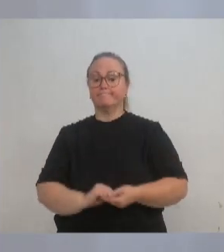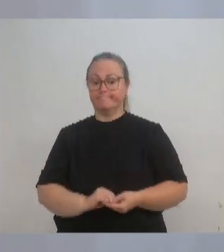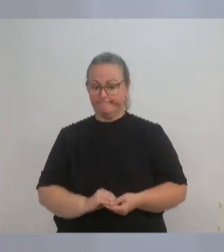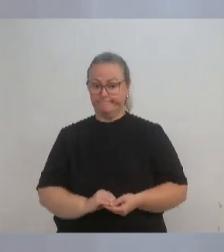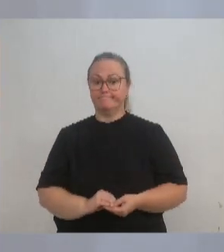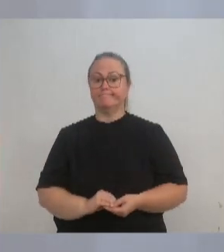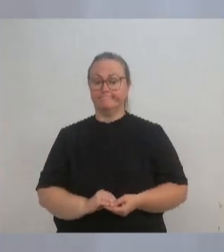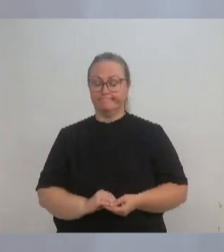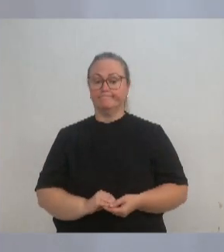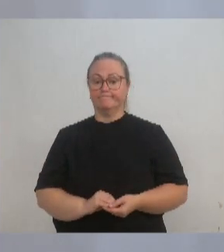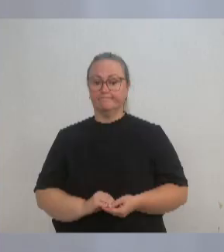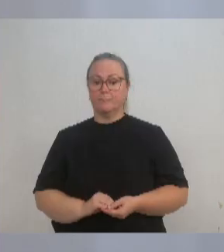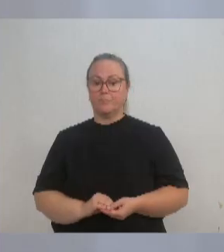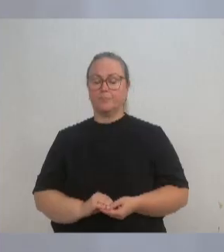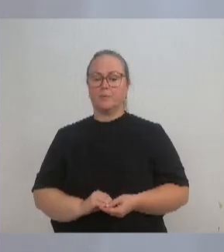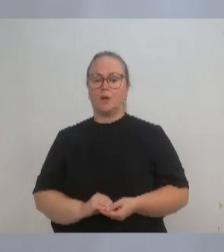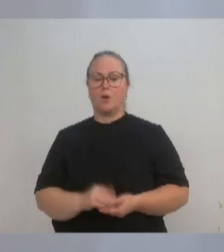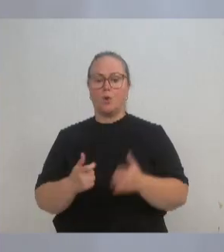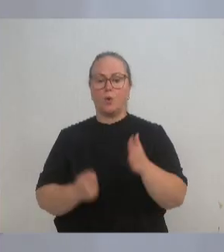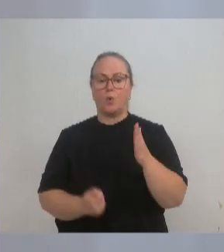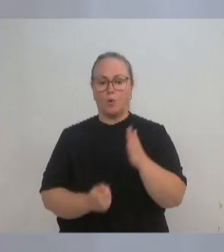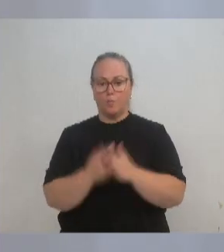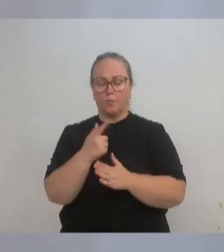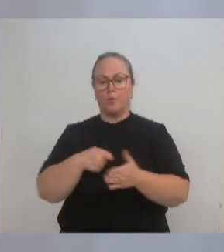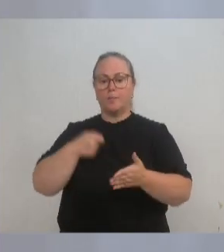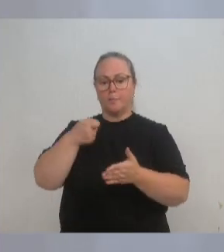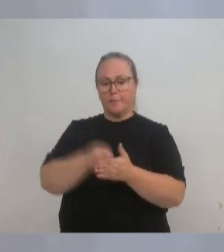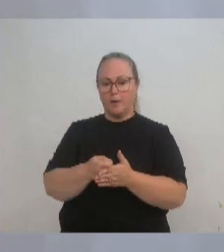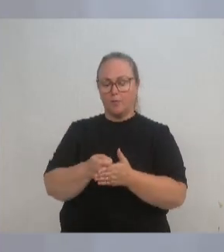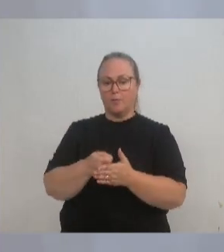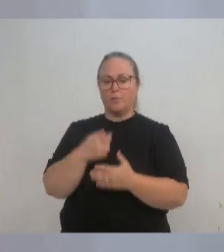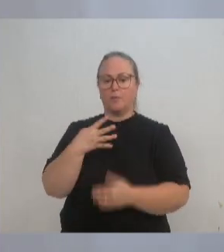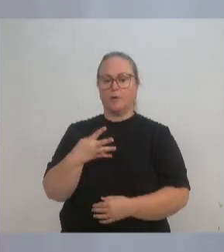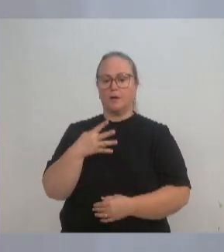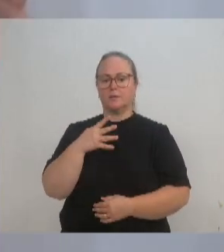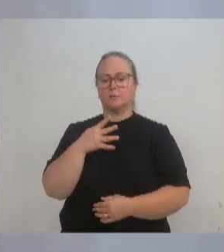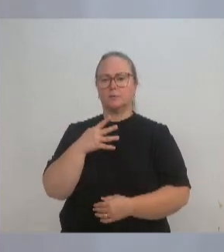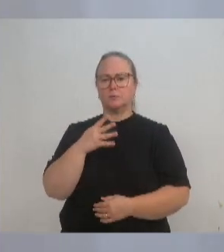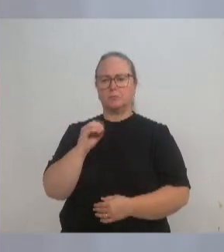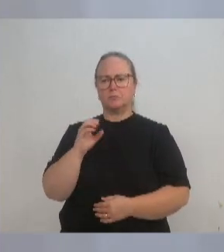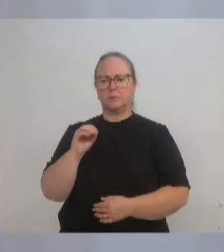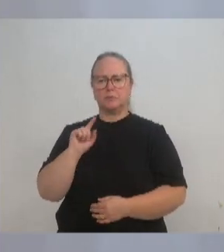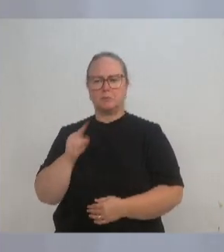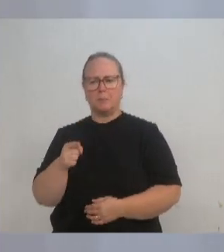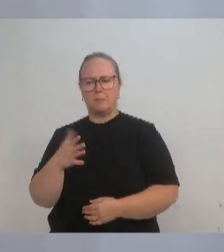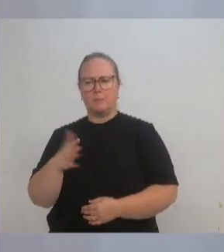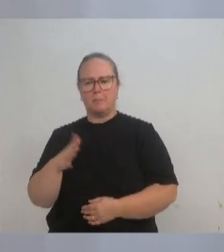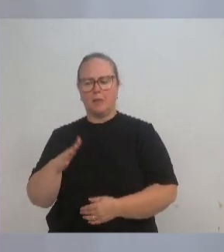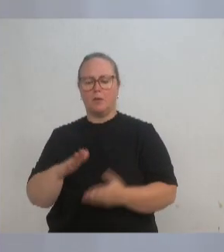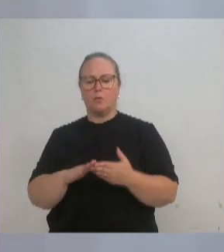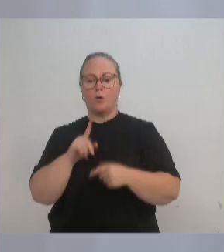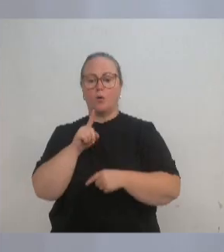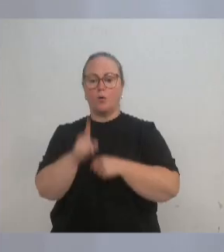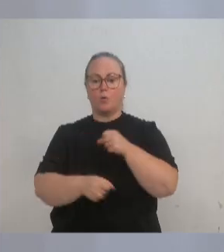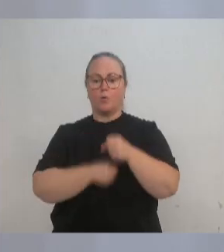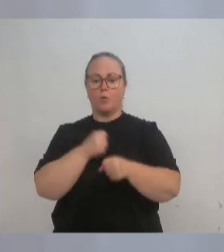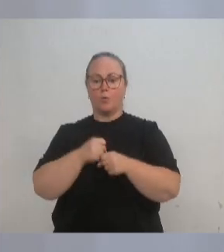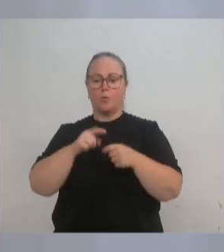ele pagou o ITBI no valor de 400 e poucos mil reais. Um ano depois, vereador Matias, esse